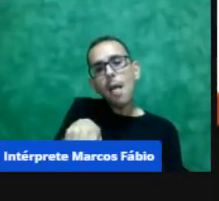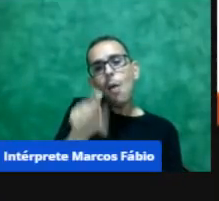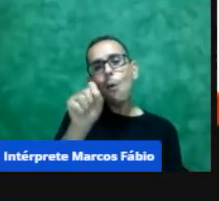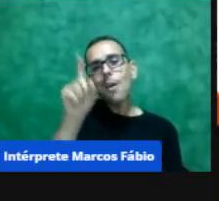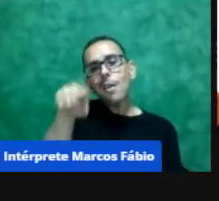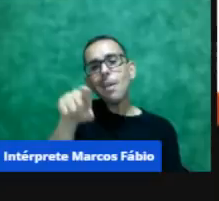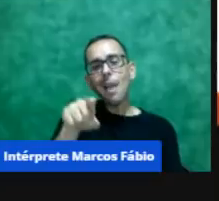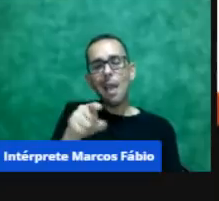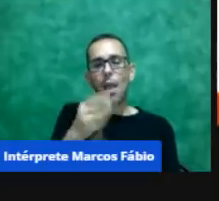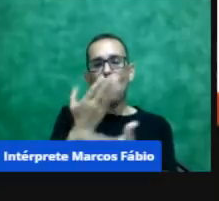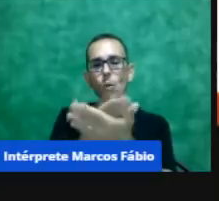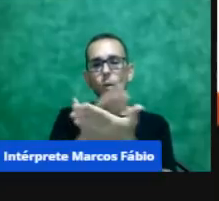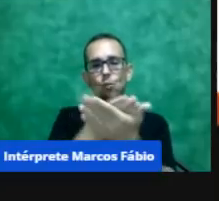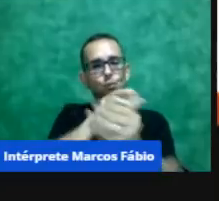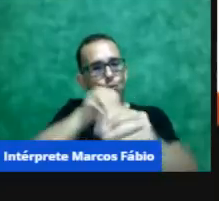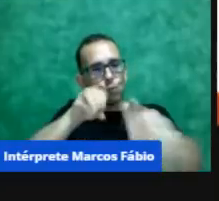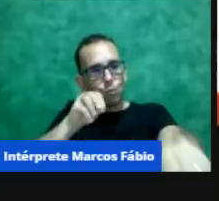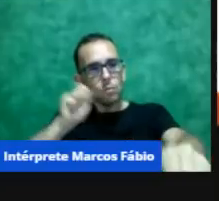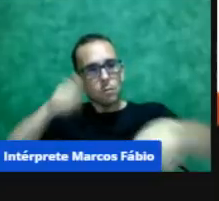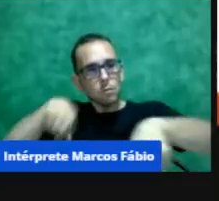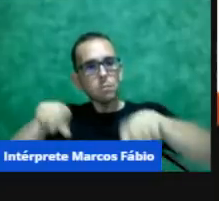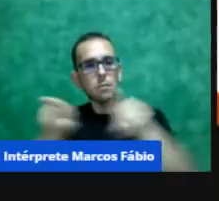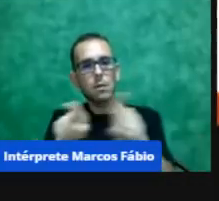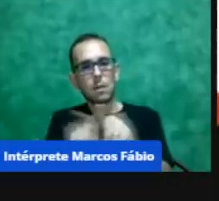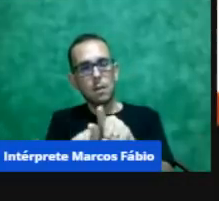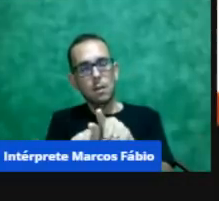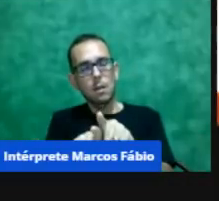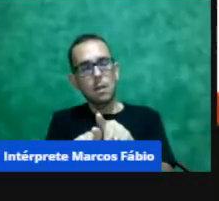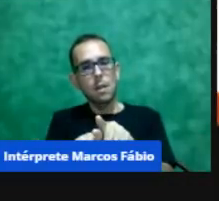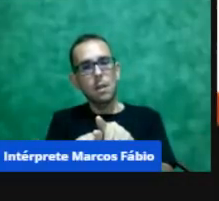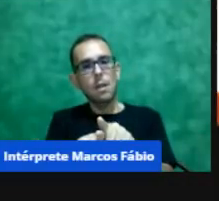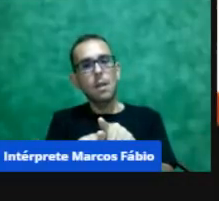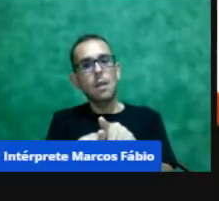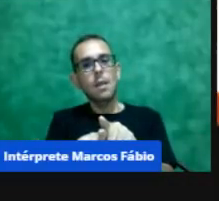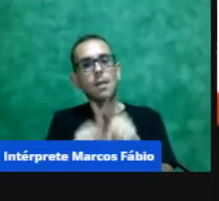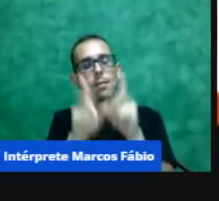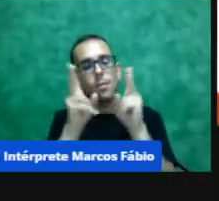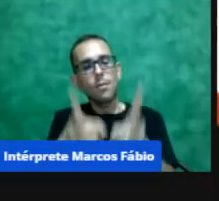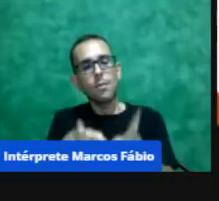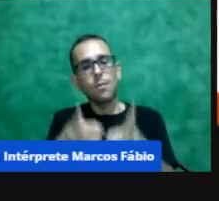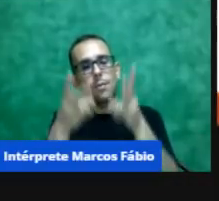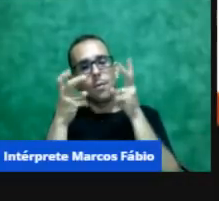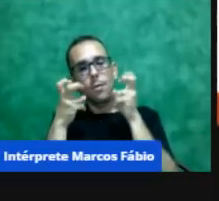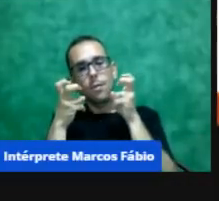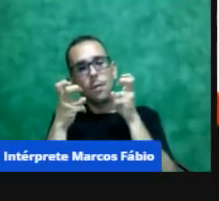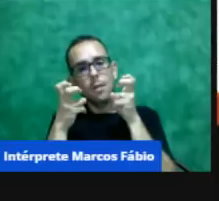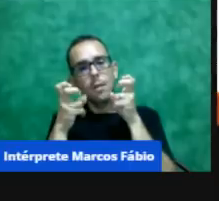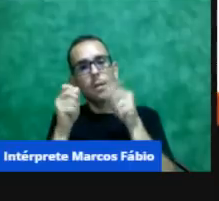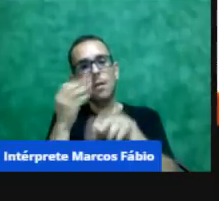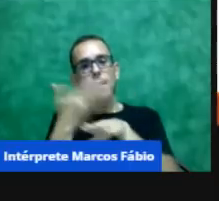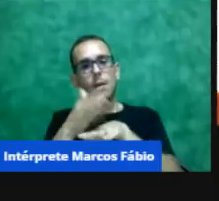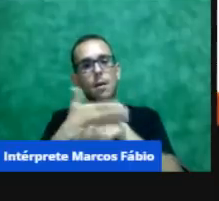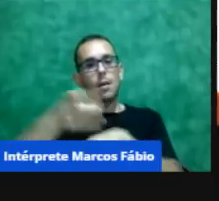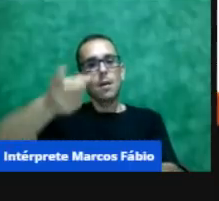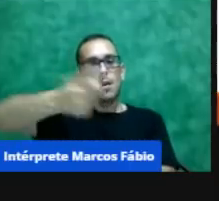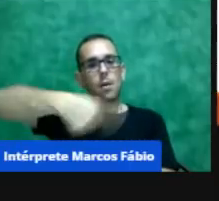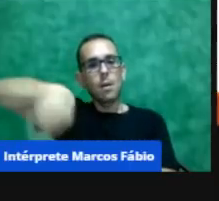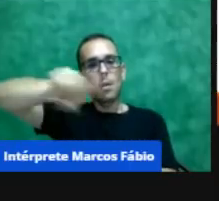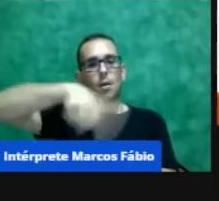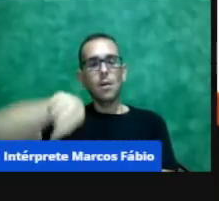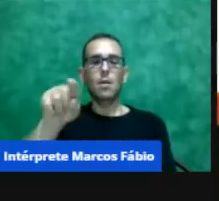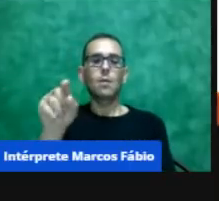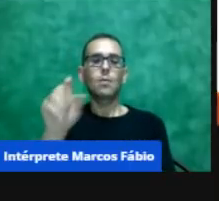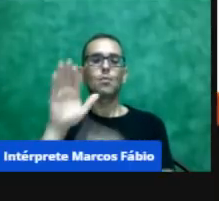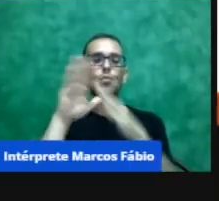contexto remoto, né? E, consequentemente, trazer oportunidade de prática para esses alunos